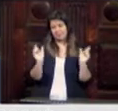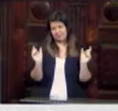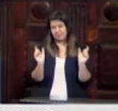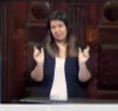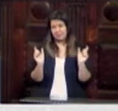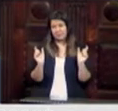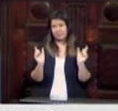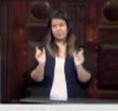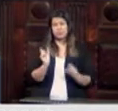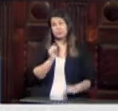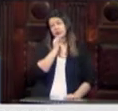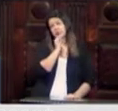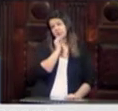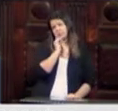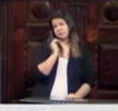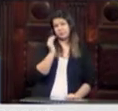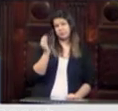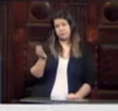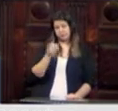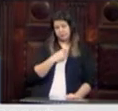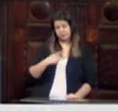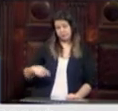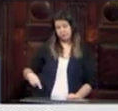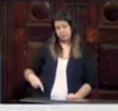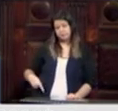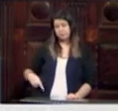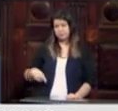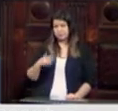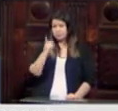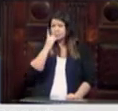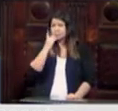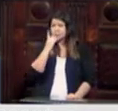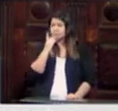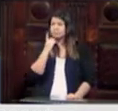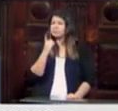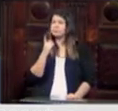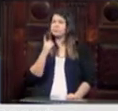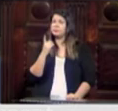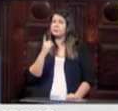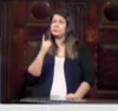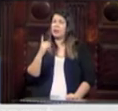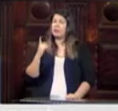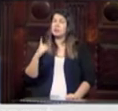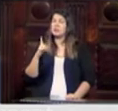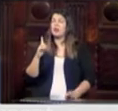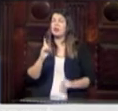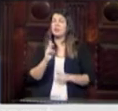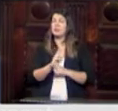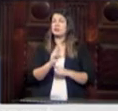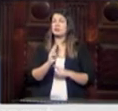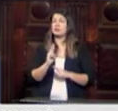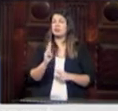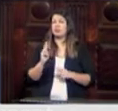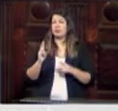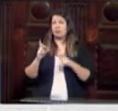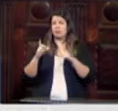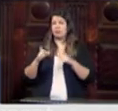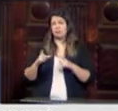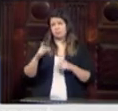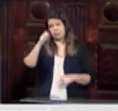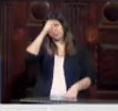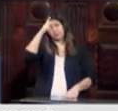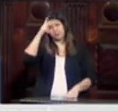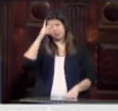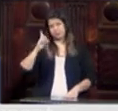senhora, deputada, é uma digna representante do município de Duque de Caxias. É natural